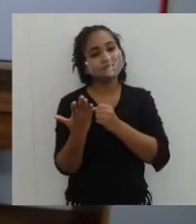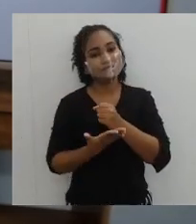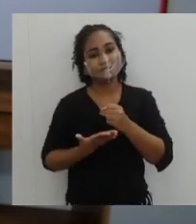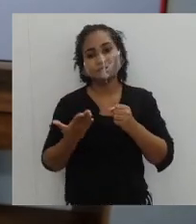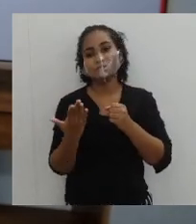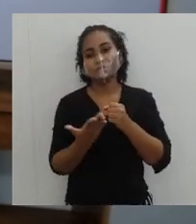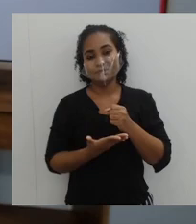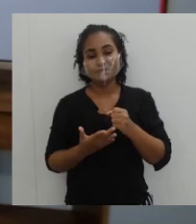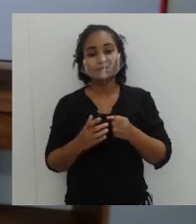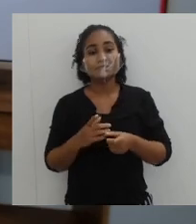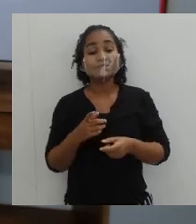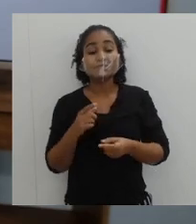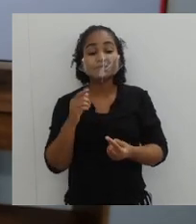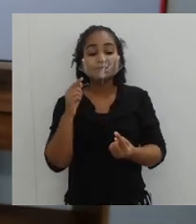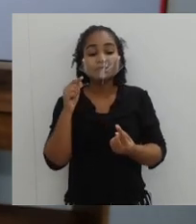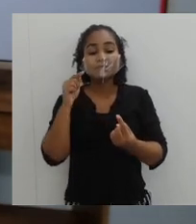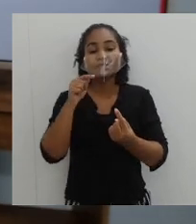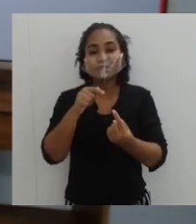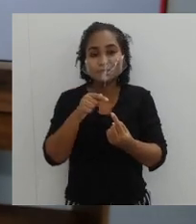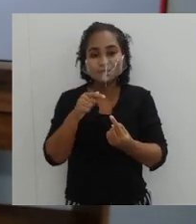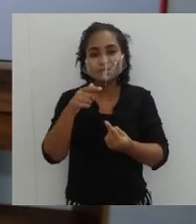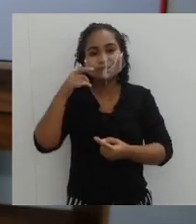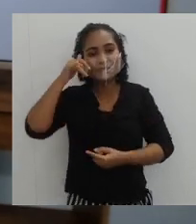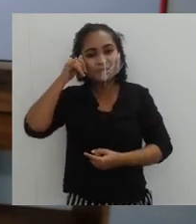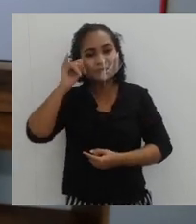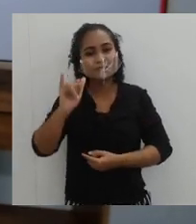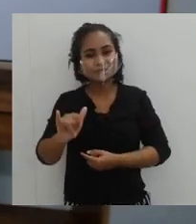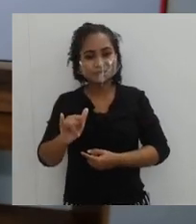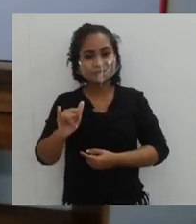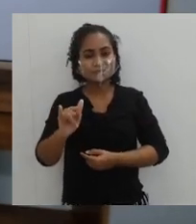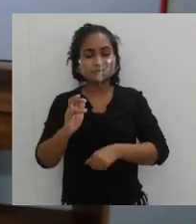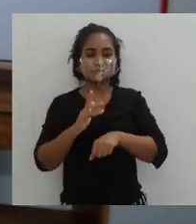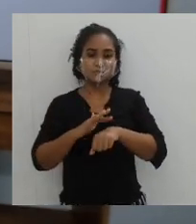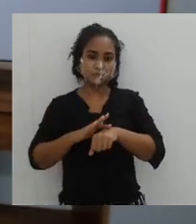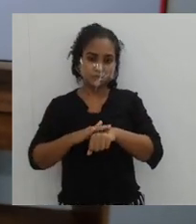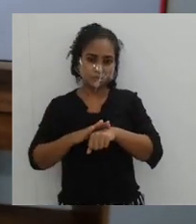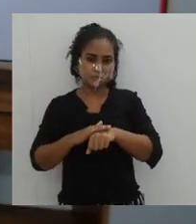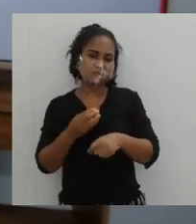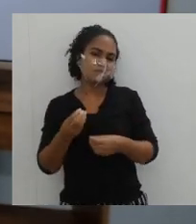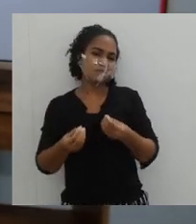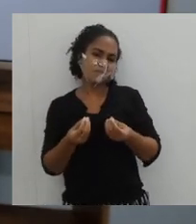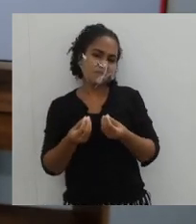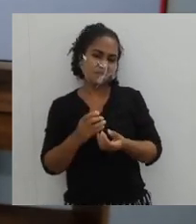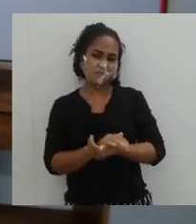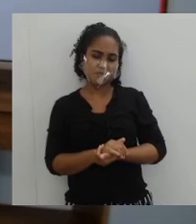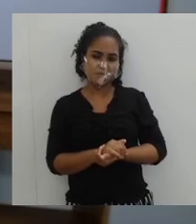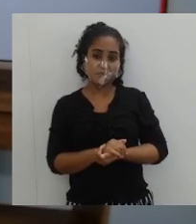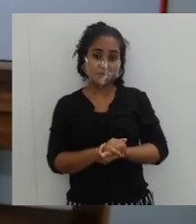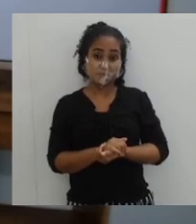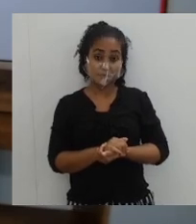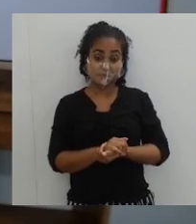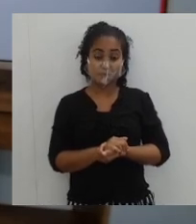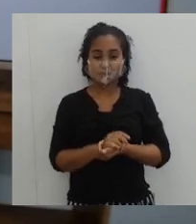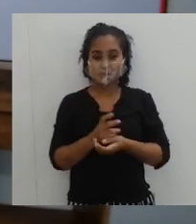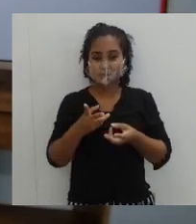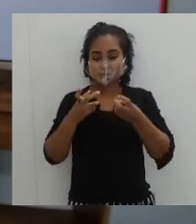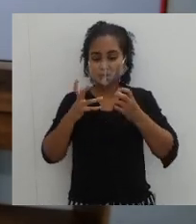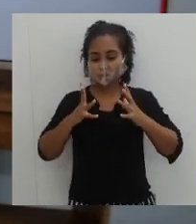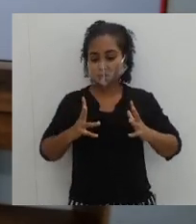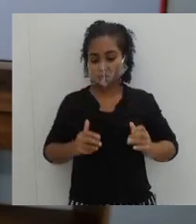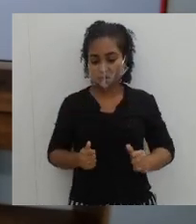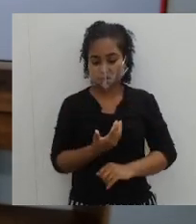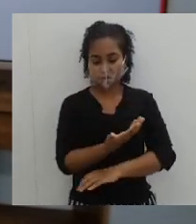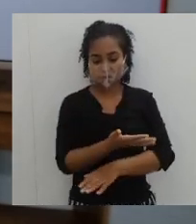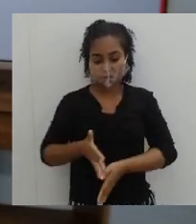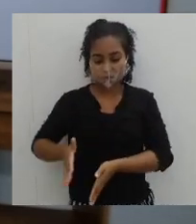essenciais, tá? Para que a gente evite uma doença. Como, Érica? A questão do saneamento,